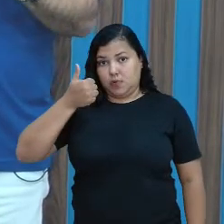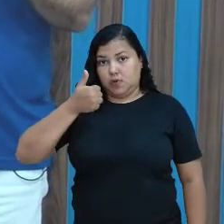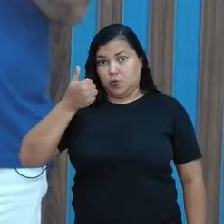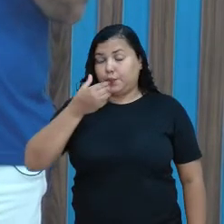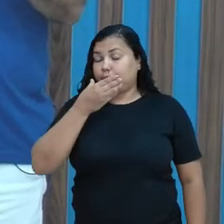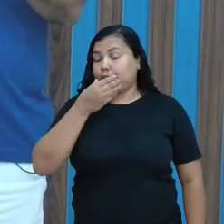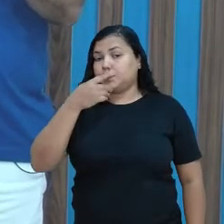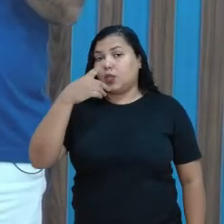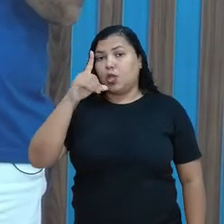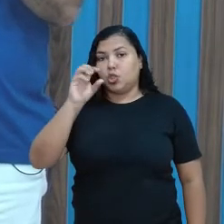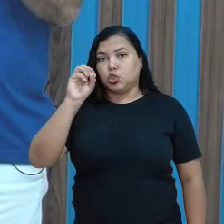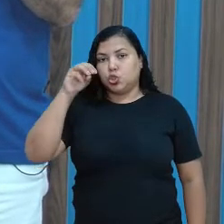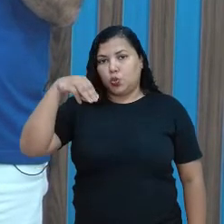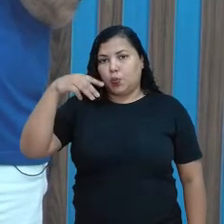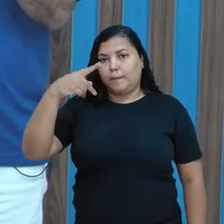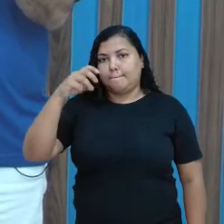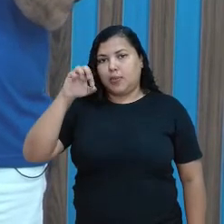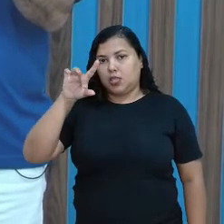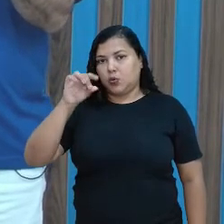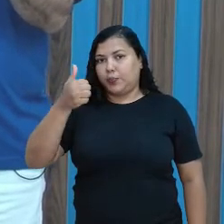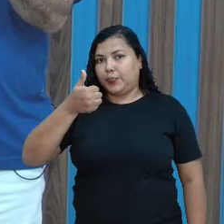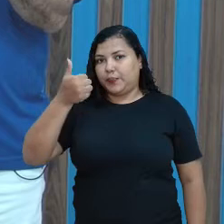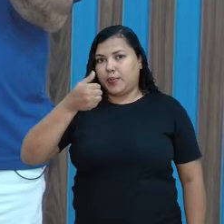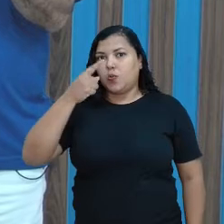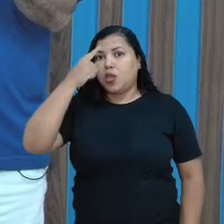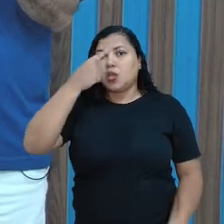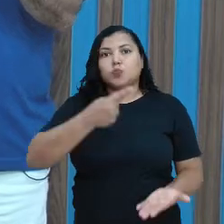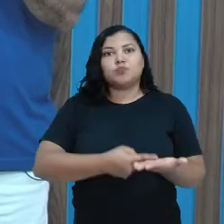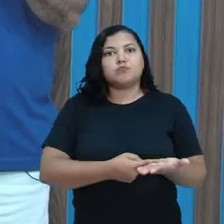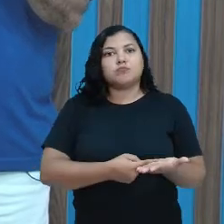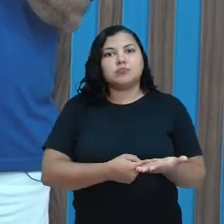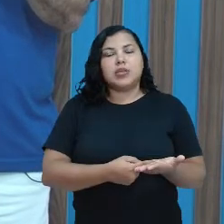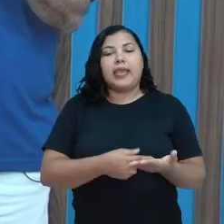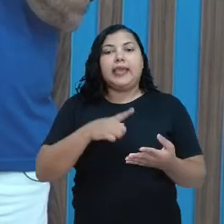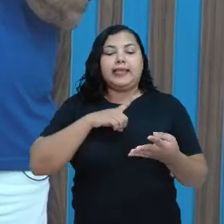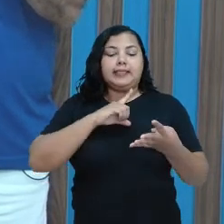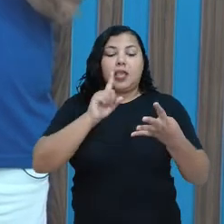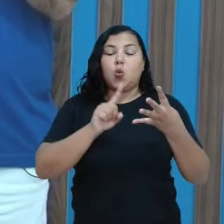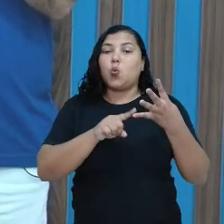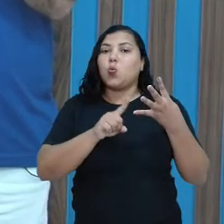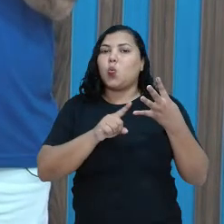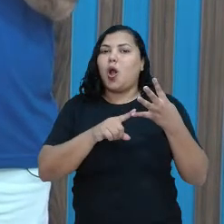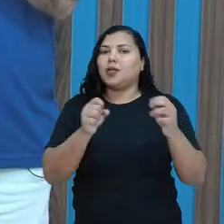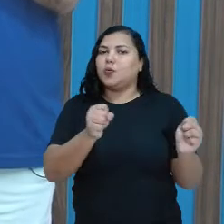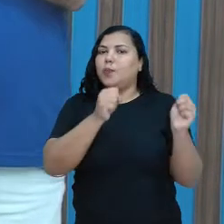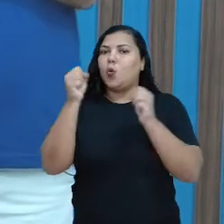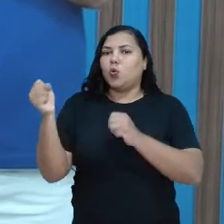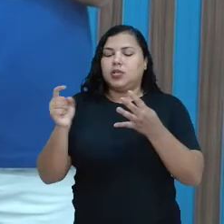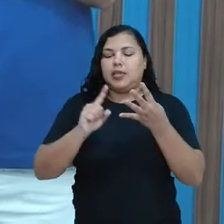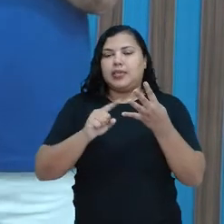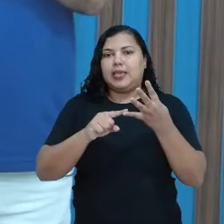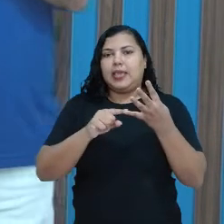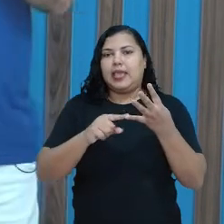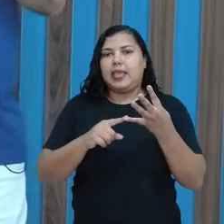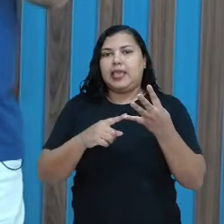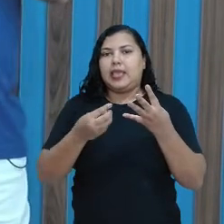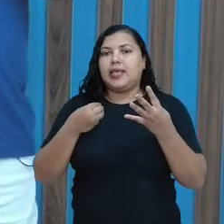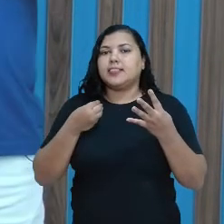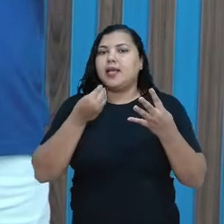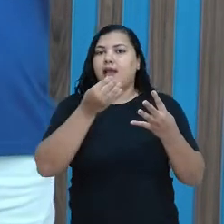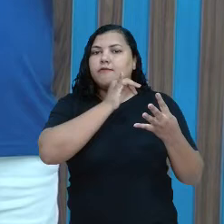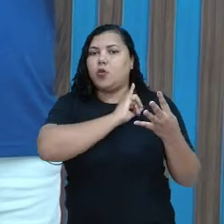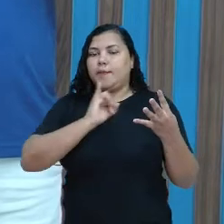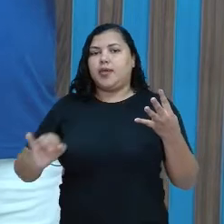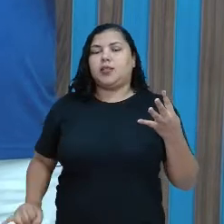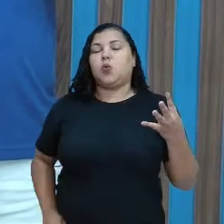ali, além dos 3 poderes, né, o 4º poder, que é o poder moderador. Isso. Que era o seguinte, dava a ele quase que assim,